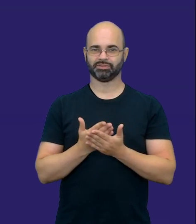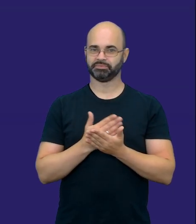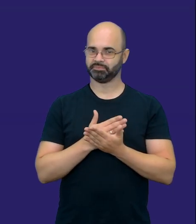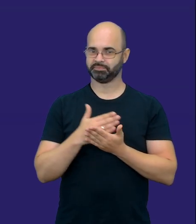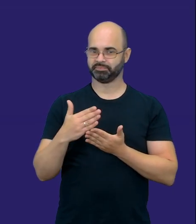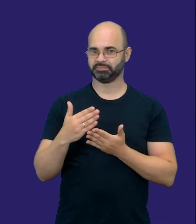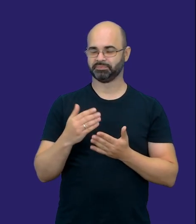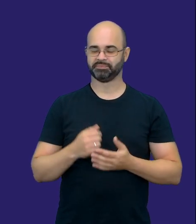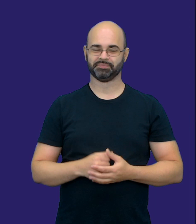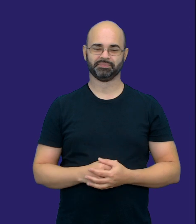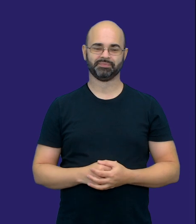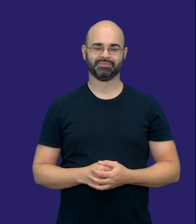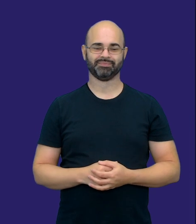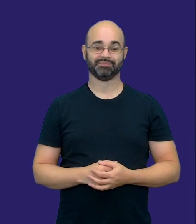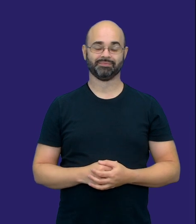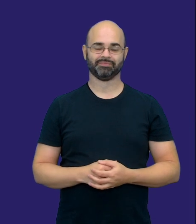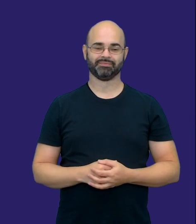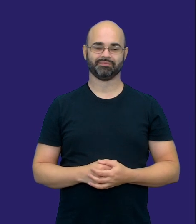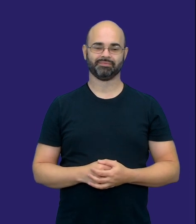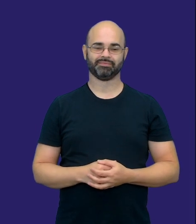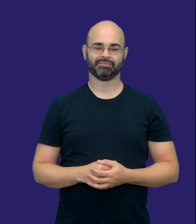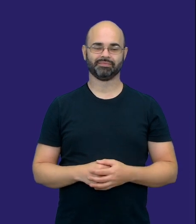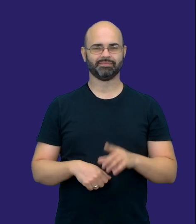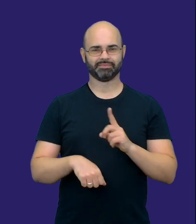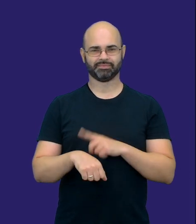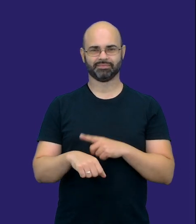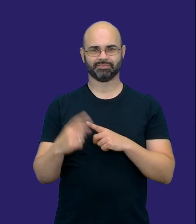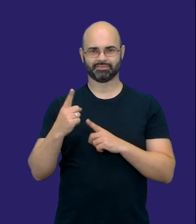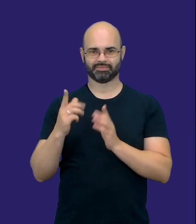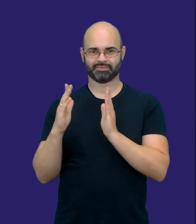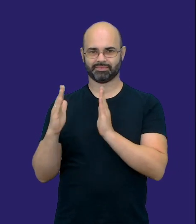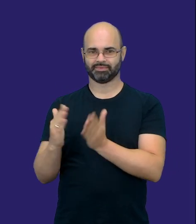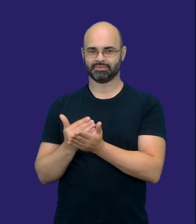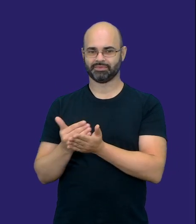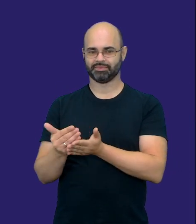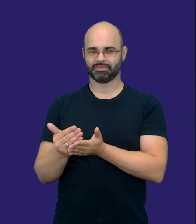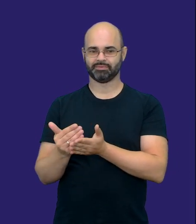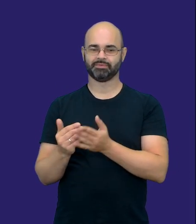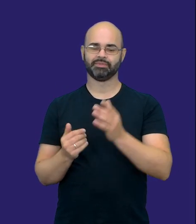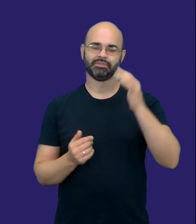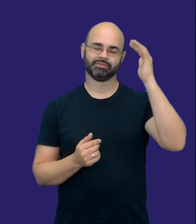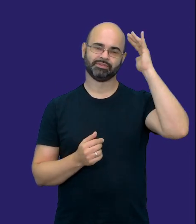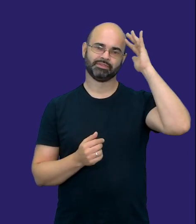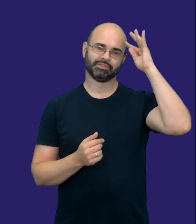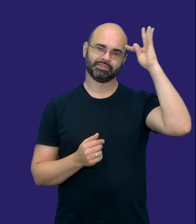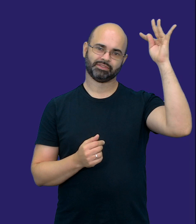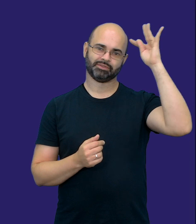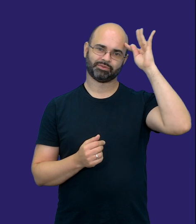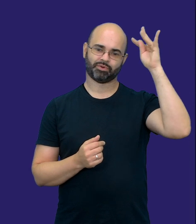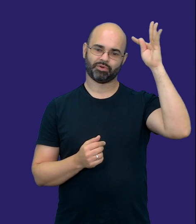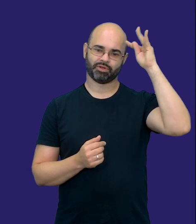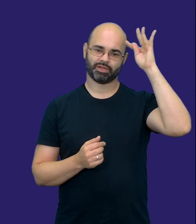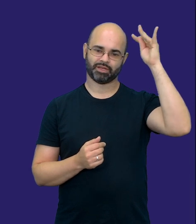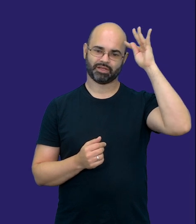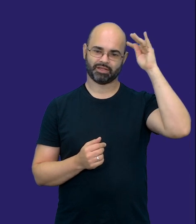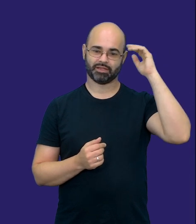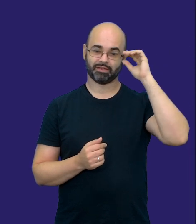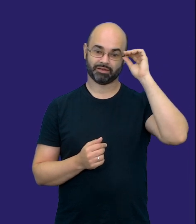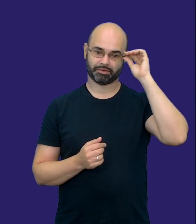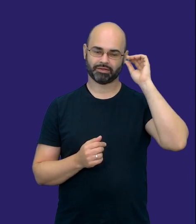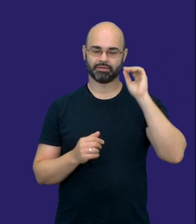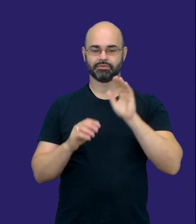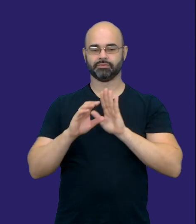pessoal. Nosso primeiro momento, então, como já dito, né? Concepções teóricas acerca do letramento